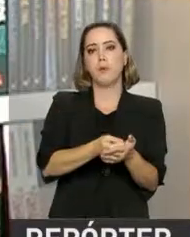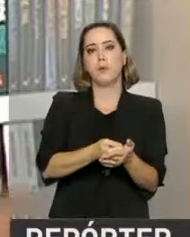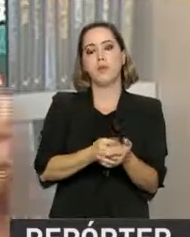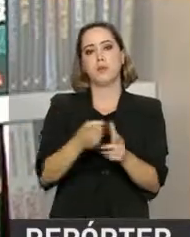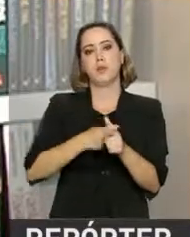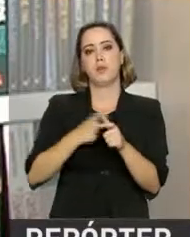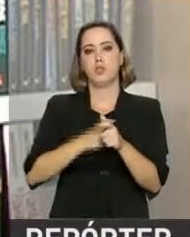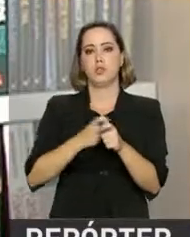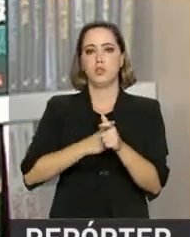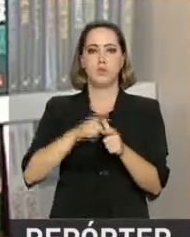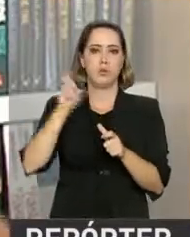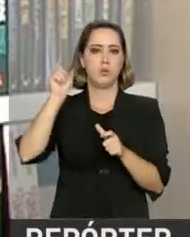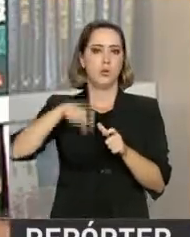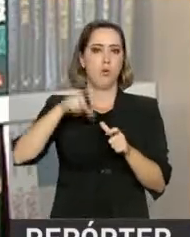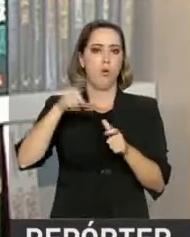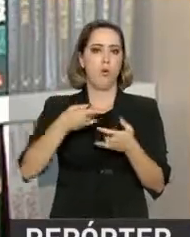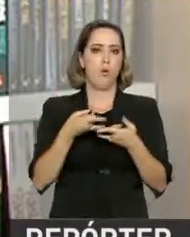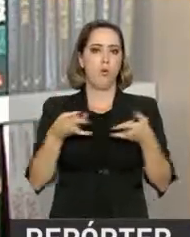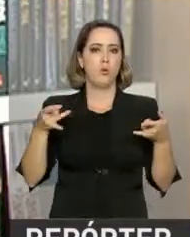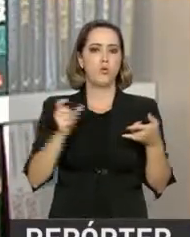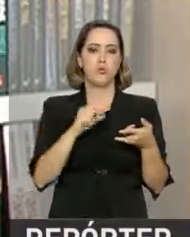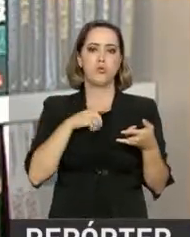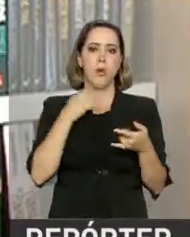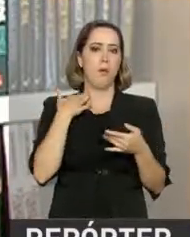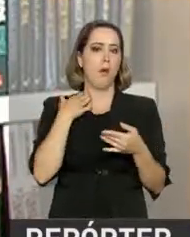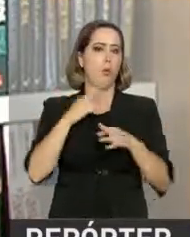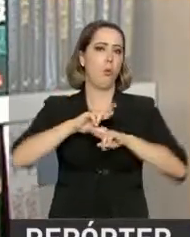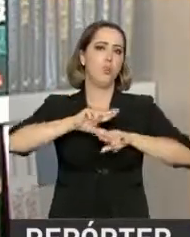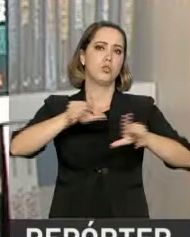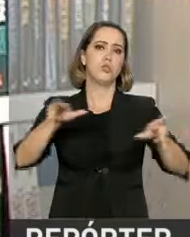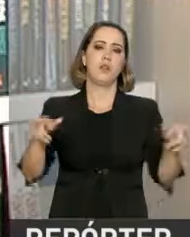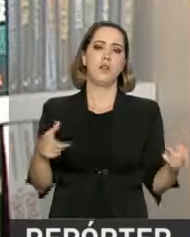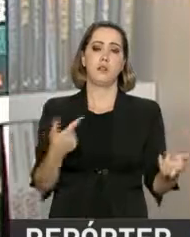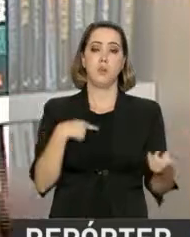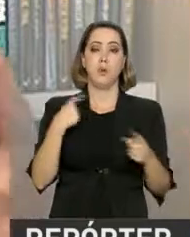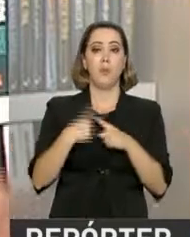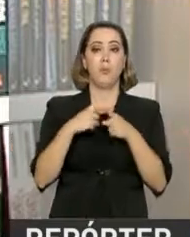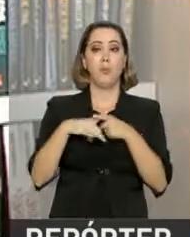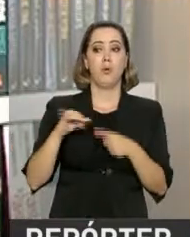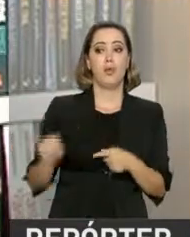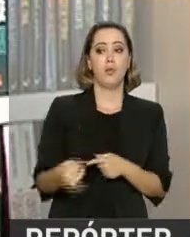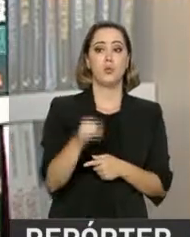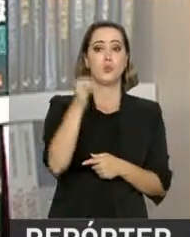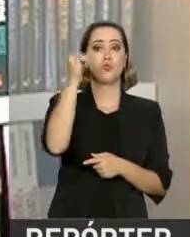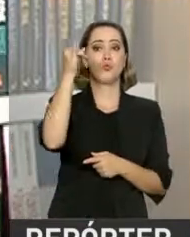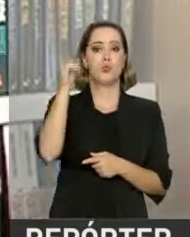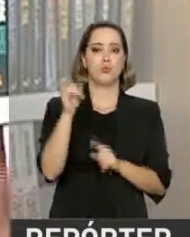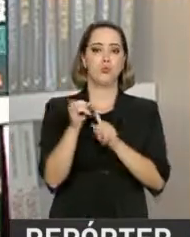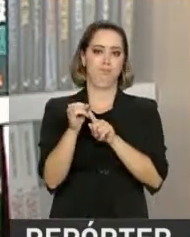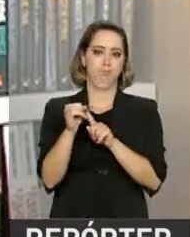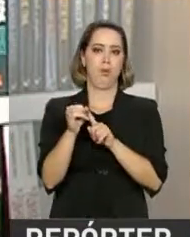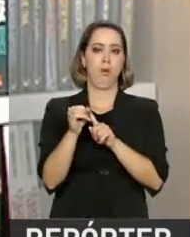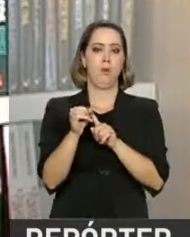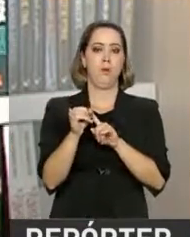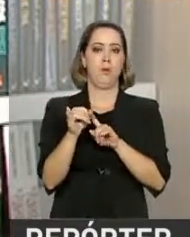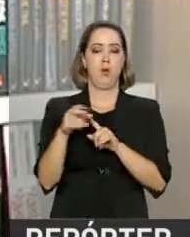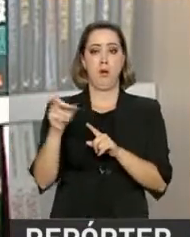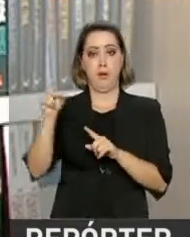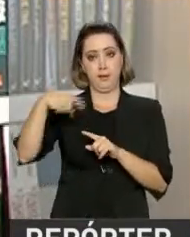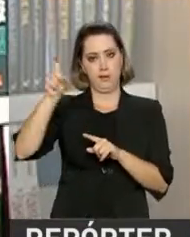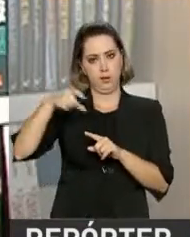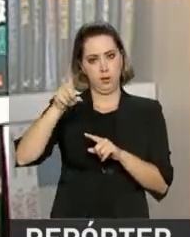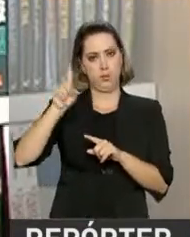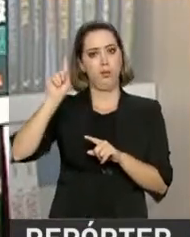financiamento que ele tem com o cartão de crédito ou com uma instituição financeira. Normalmente, os juros que são cobrados pelo cartão de crédito e